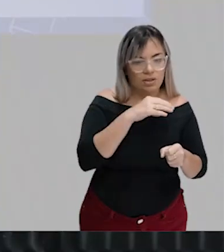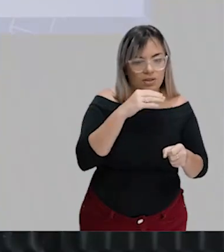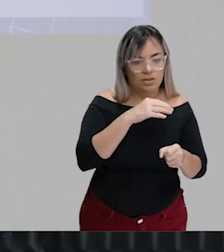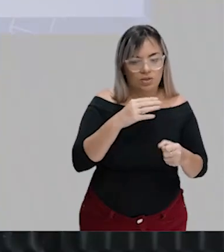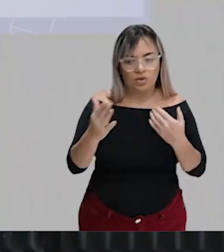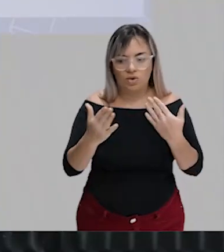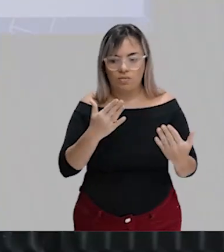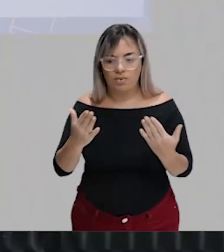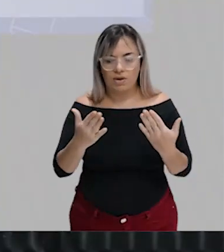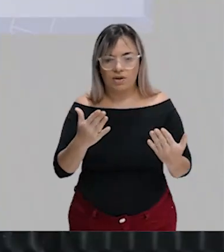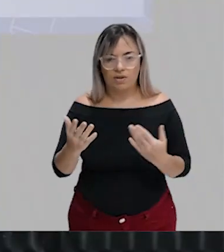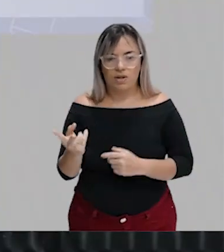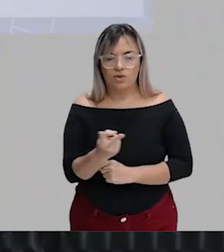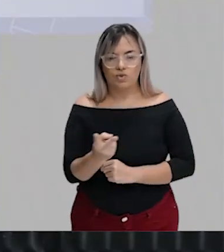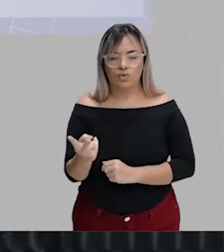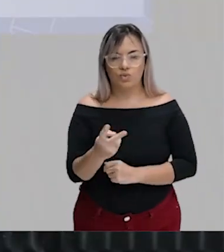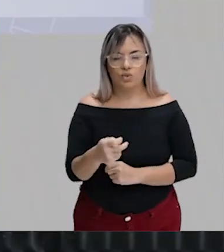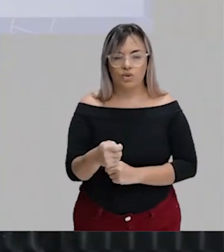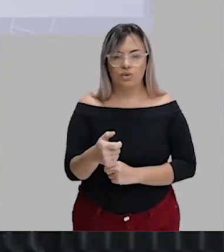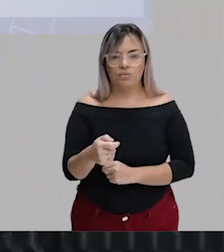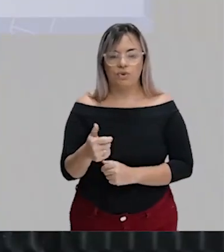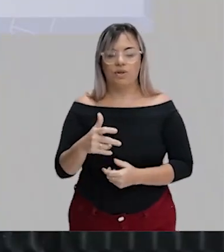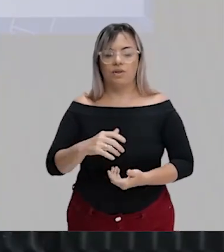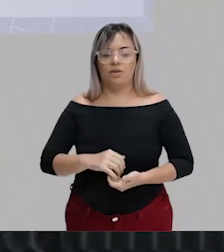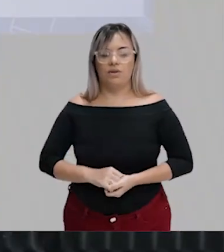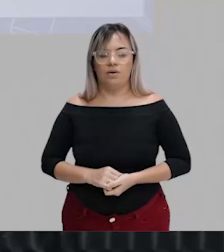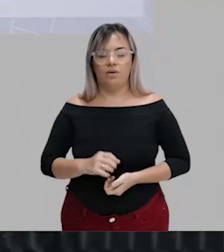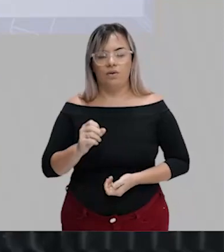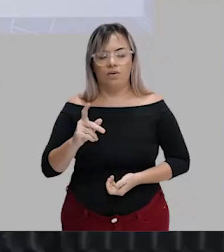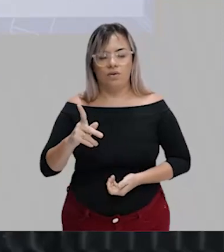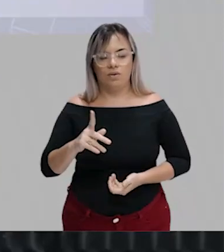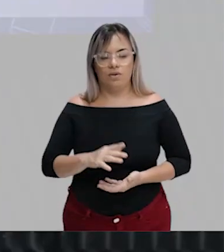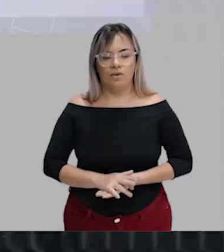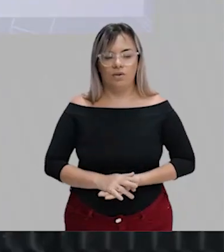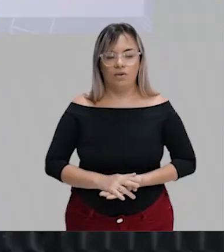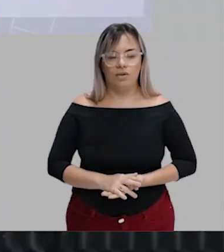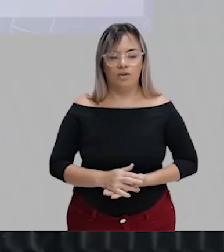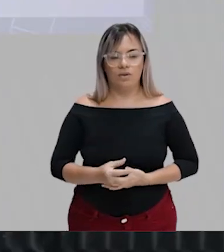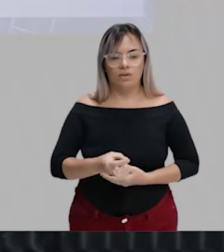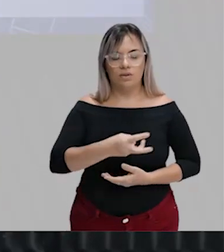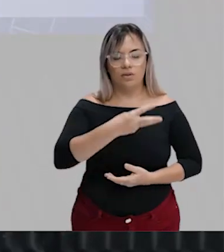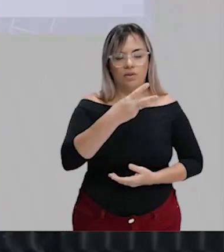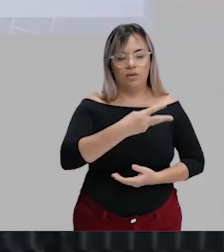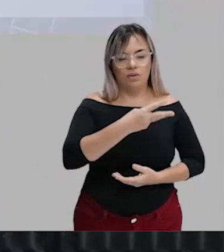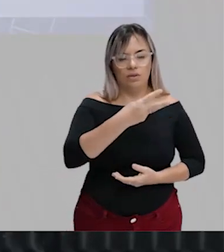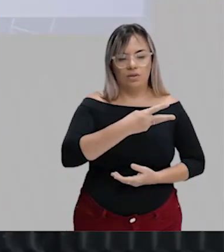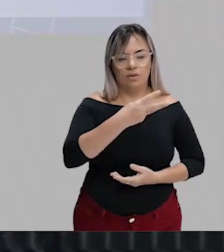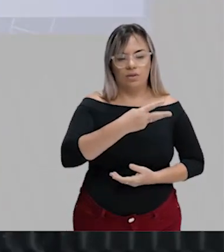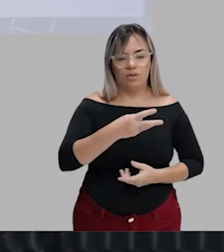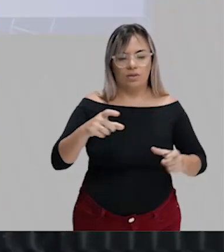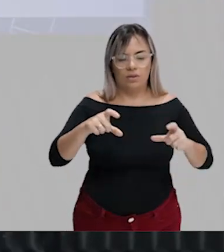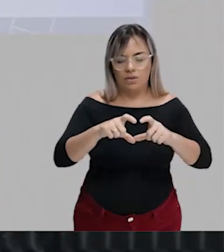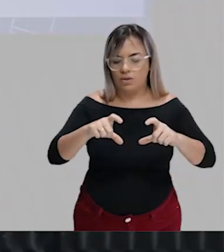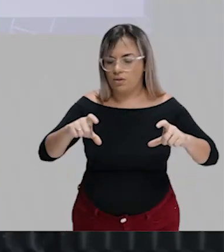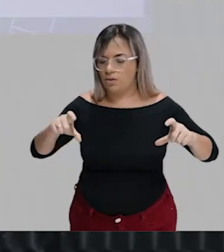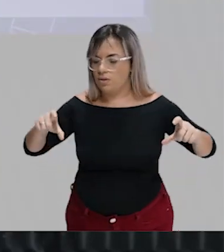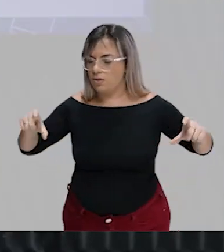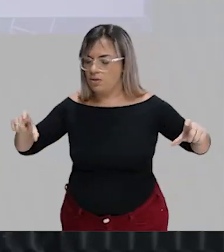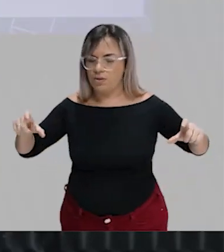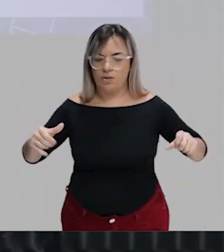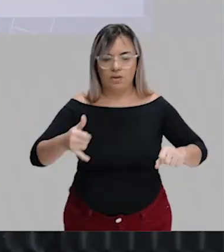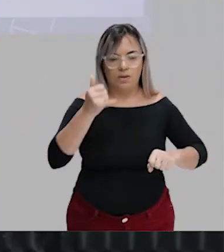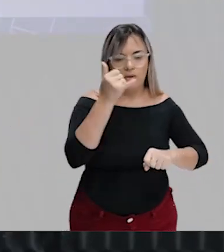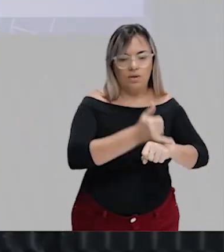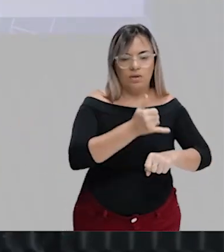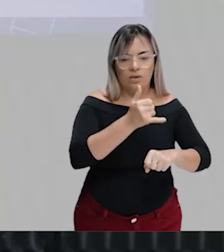moeda de cor preta. Tá ok? No caso da 3, né, numa barra metálica aquecida